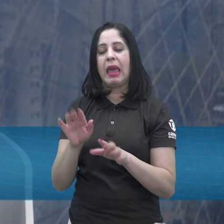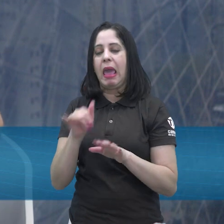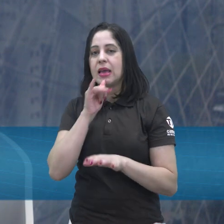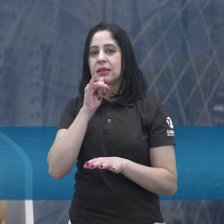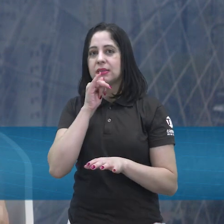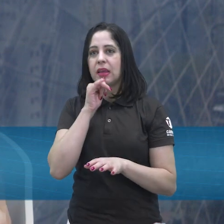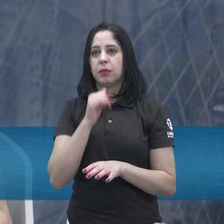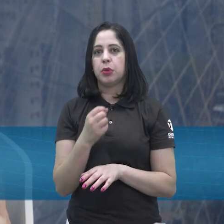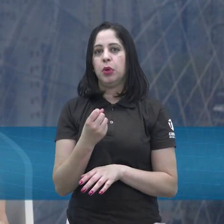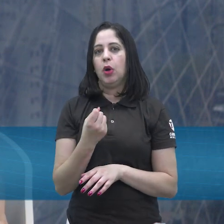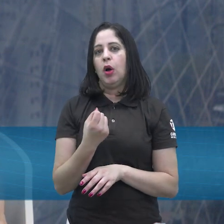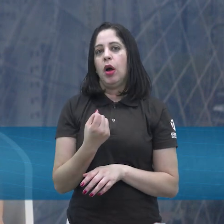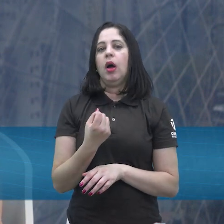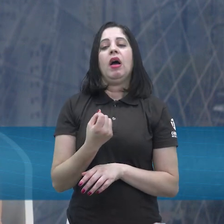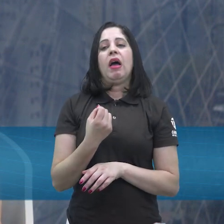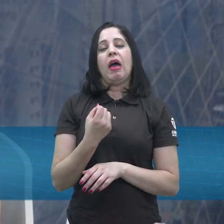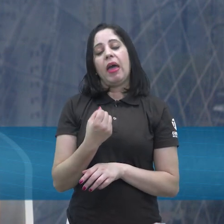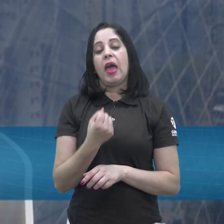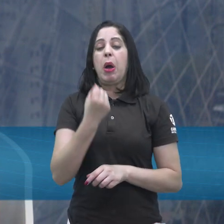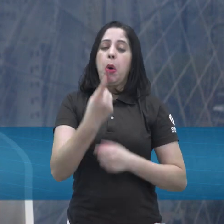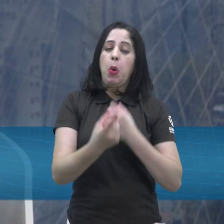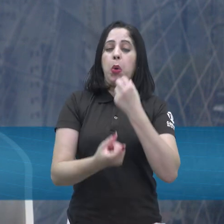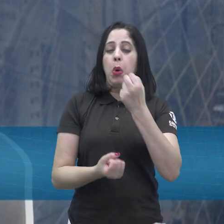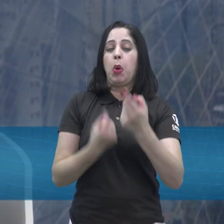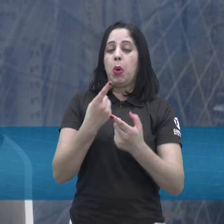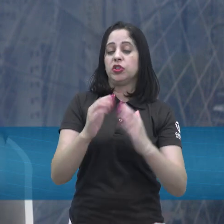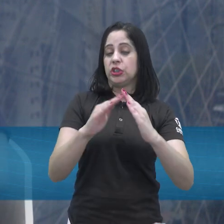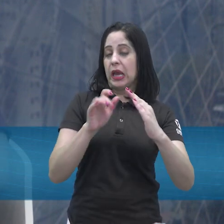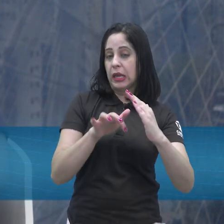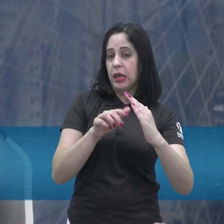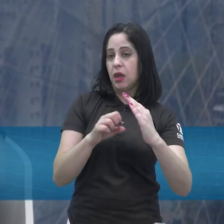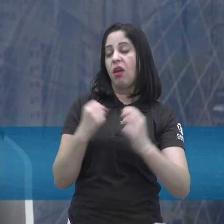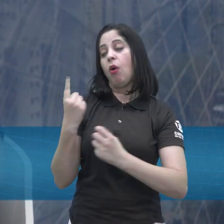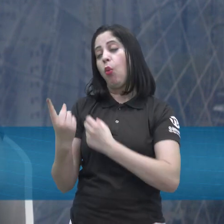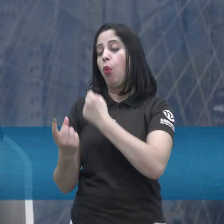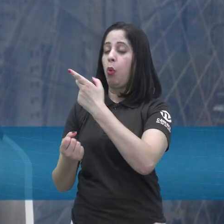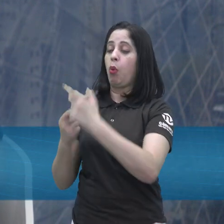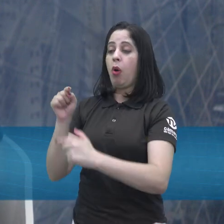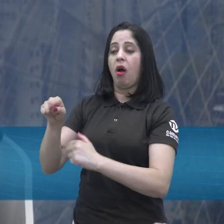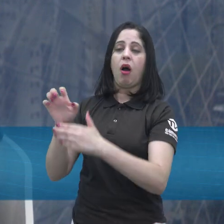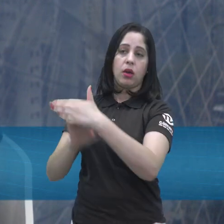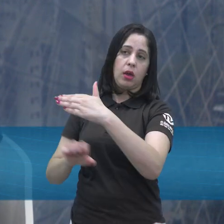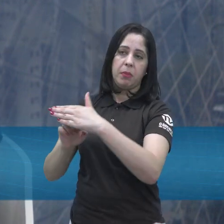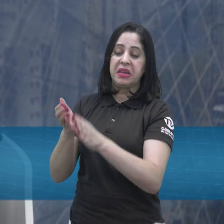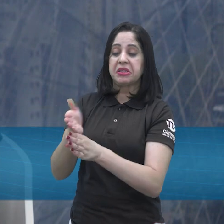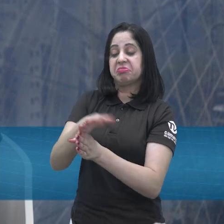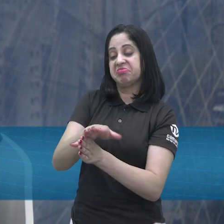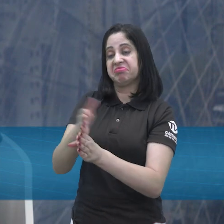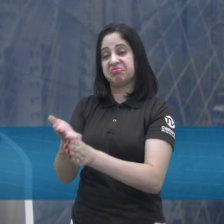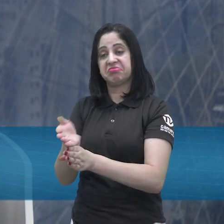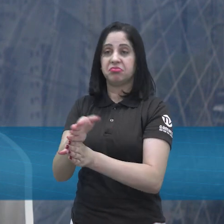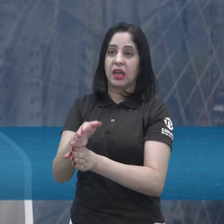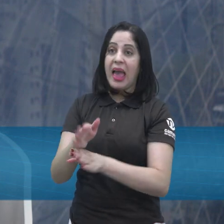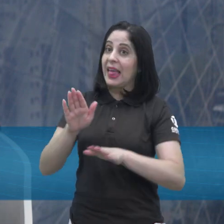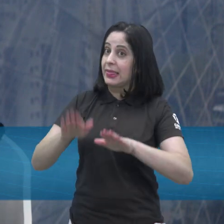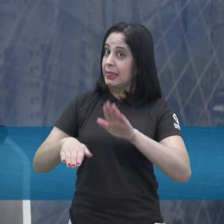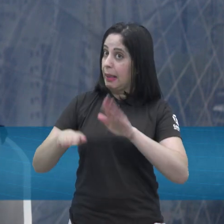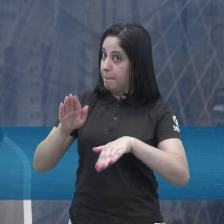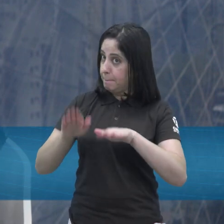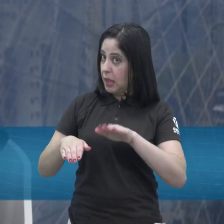Determinadas tarefas o funcionário pode fazer dentro de casa, determinadas tarefas que são relacionadas profissionais ele faz dentro da empresa.